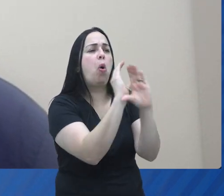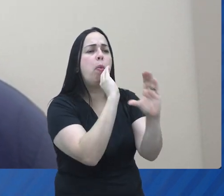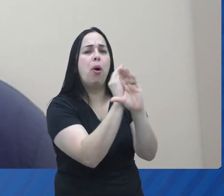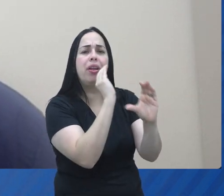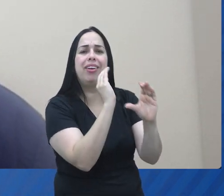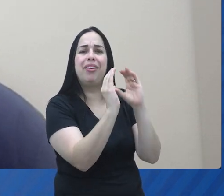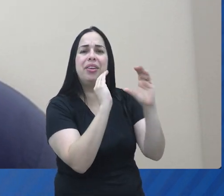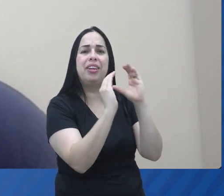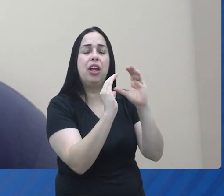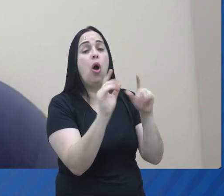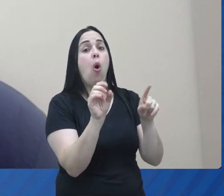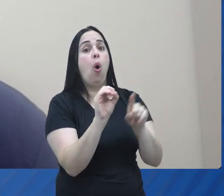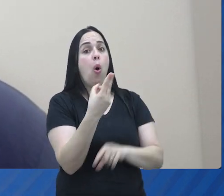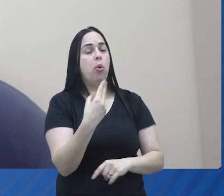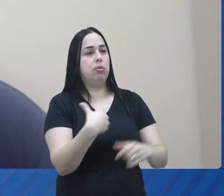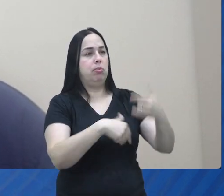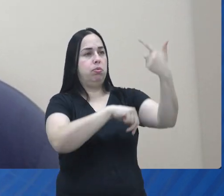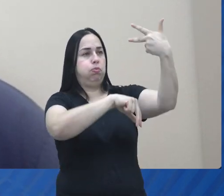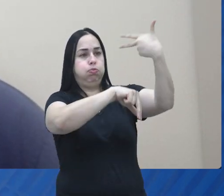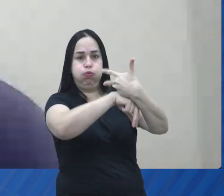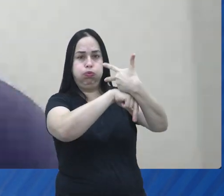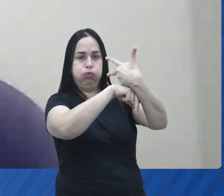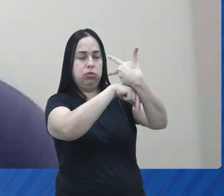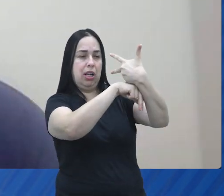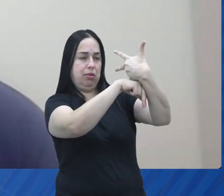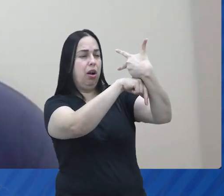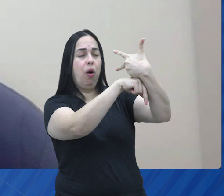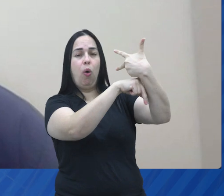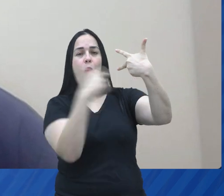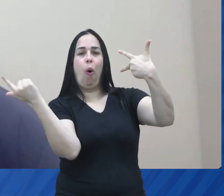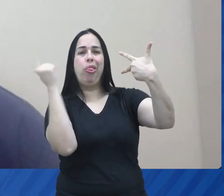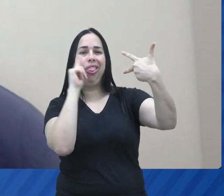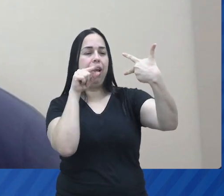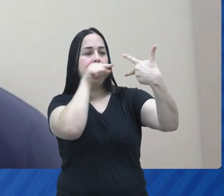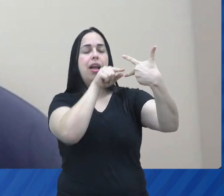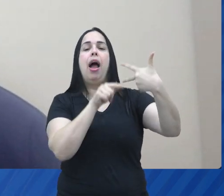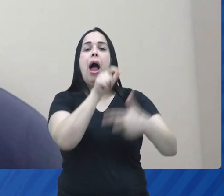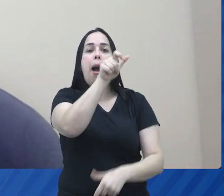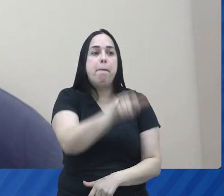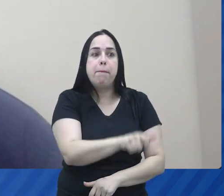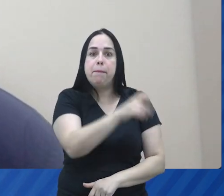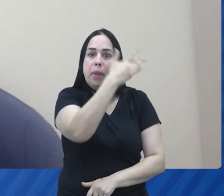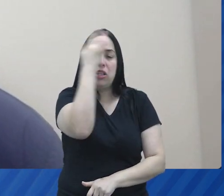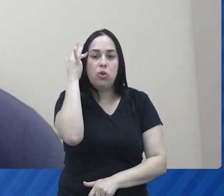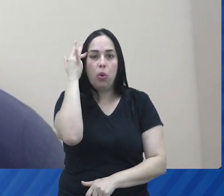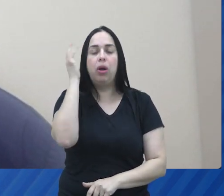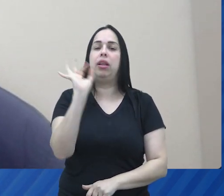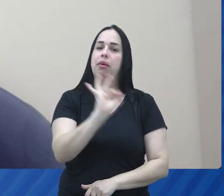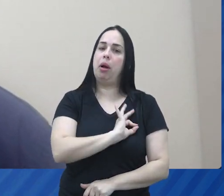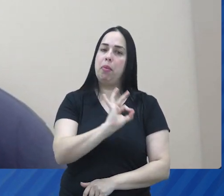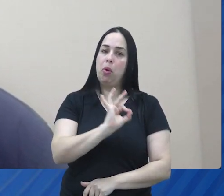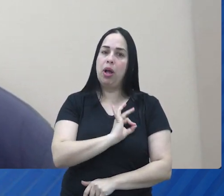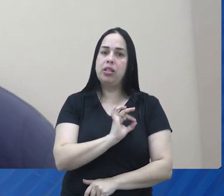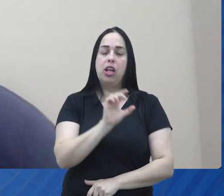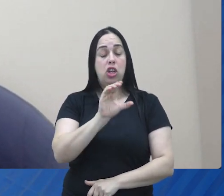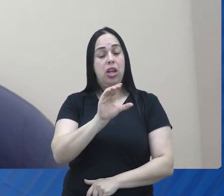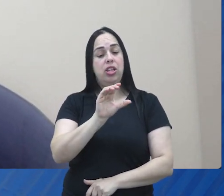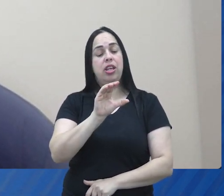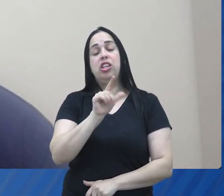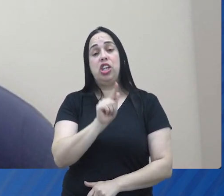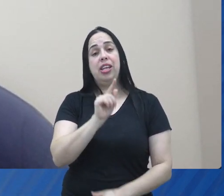totem, imediatamente a imagem dele entra no centro de operações. Então, o operador da polícia, geralmente, pode ser da